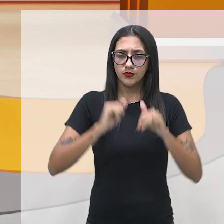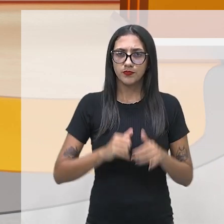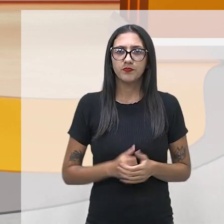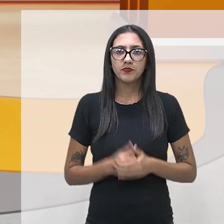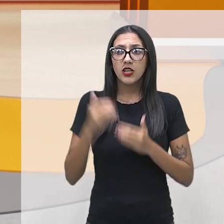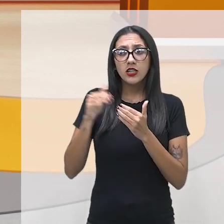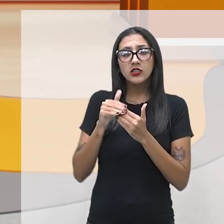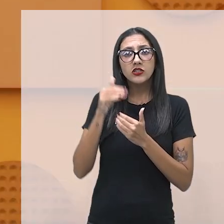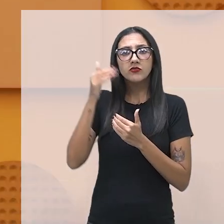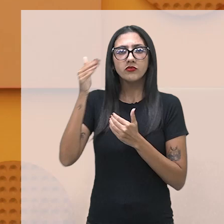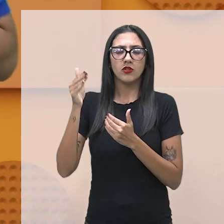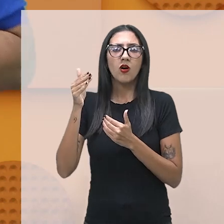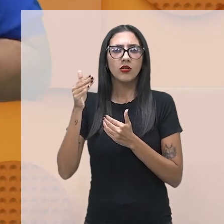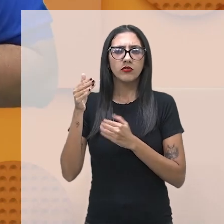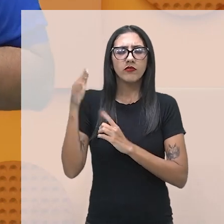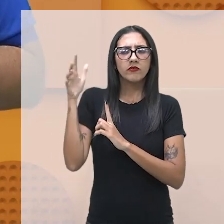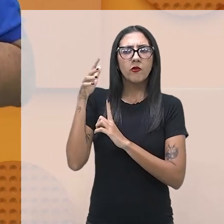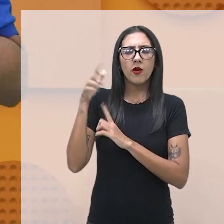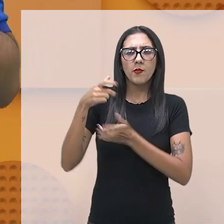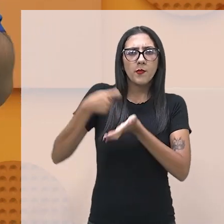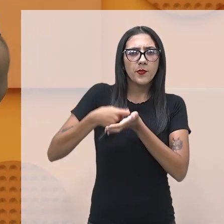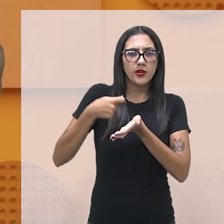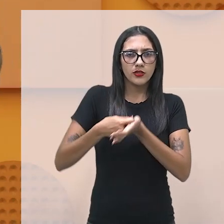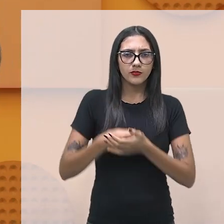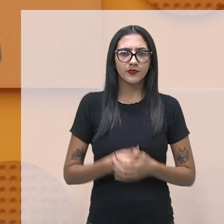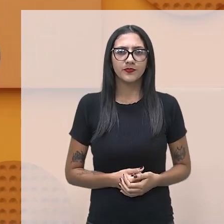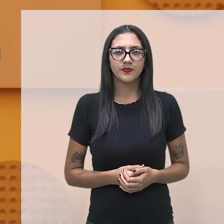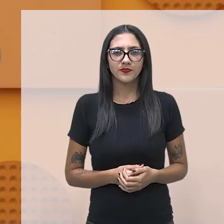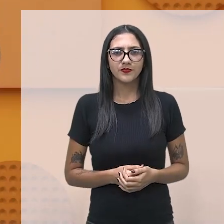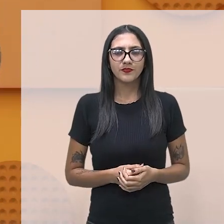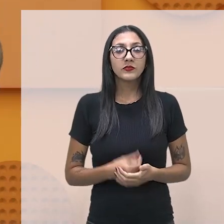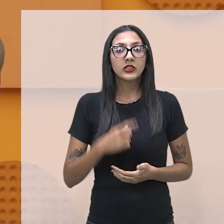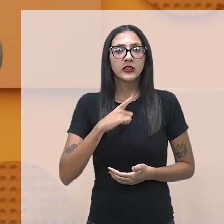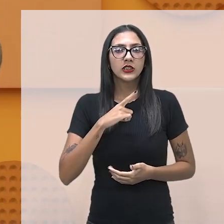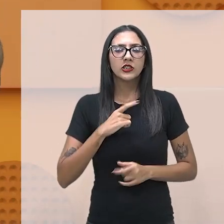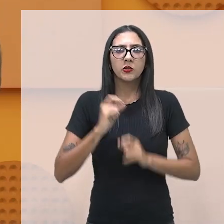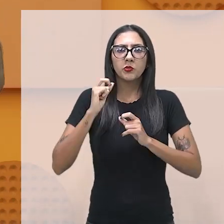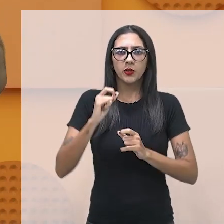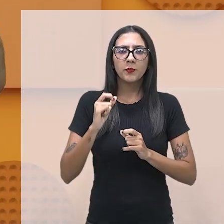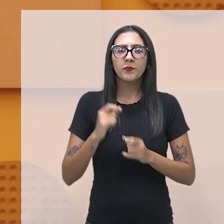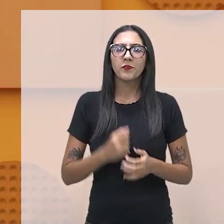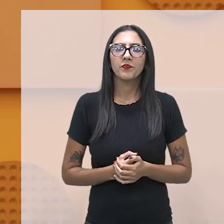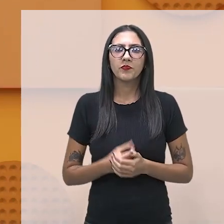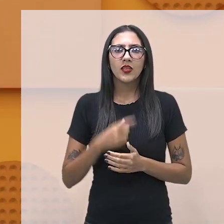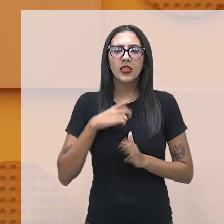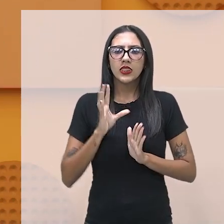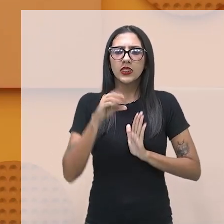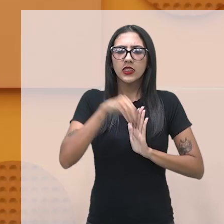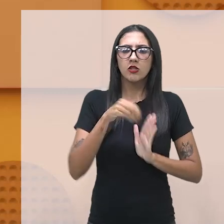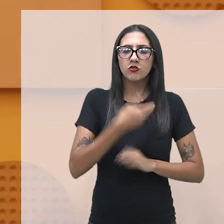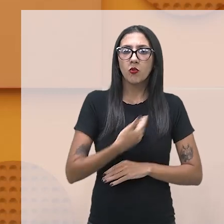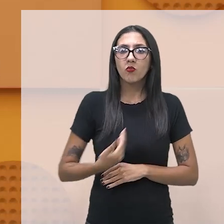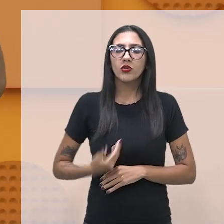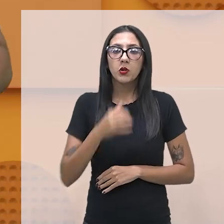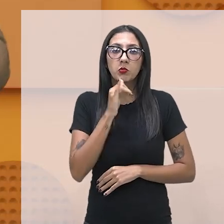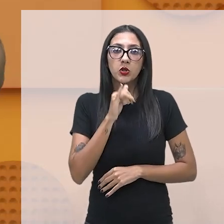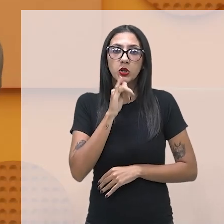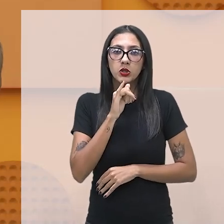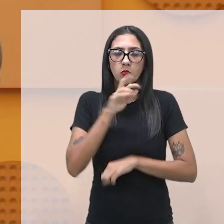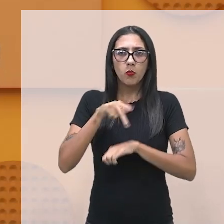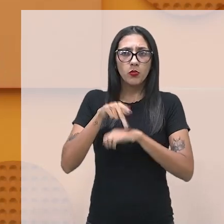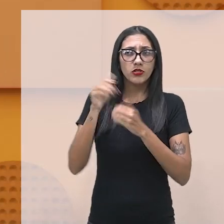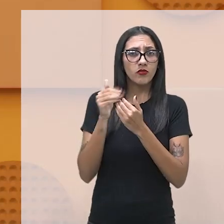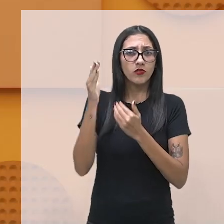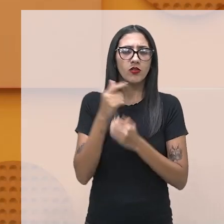galera, porque basicamente existia uma pressão interna, principalmente ali da Inglaterra, para abolir